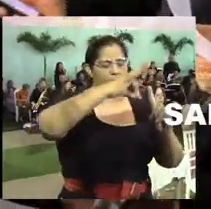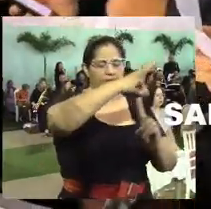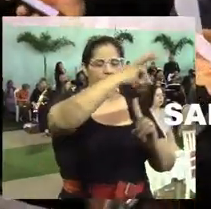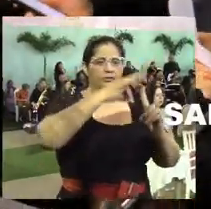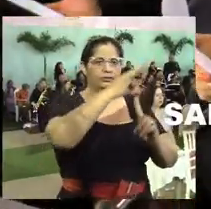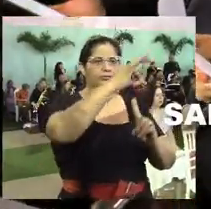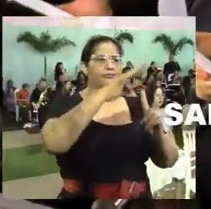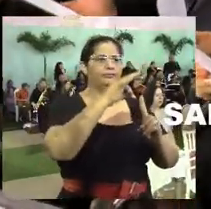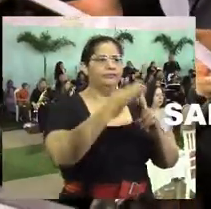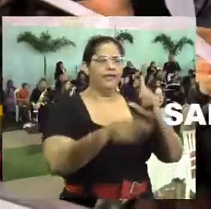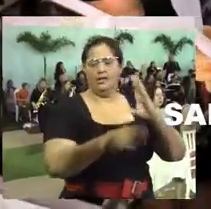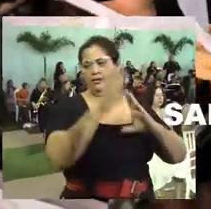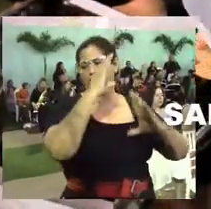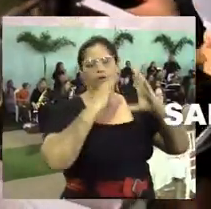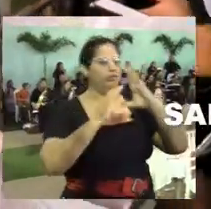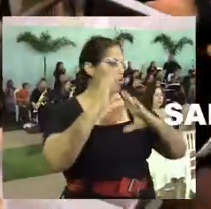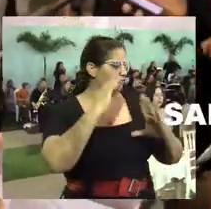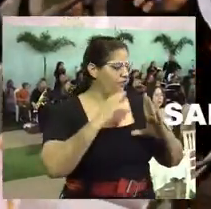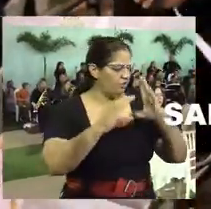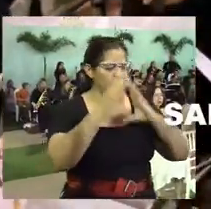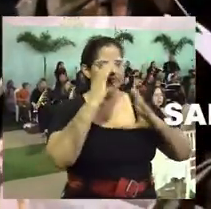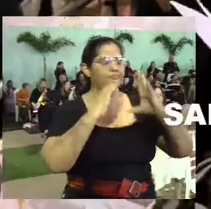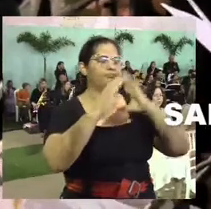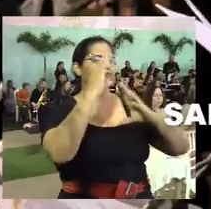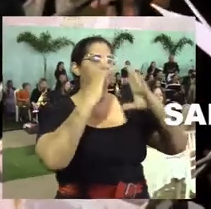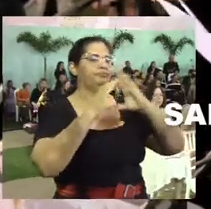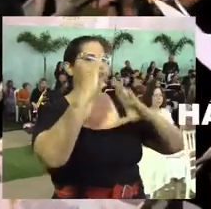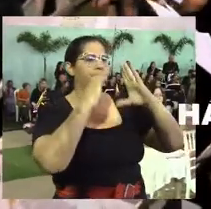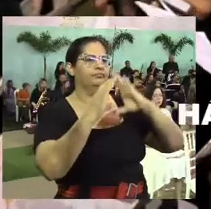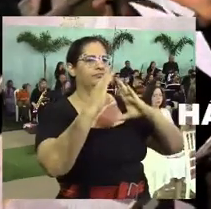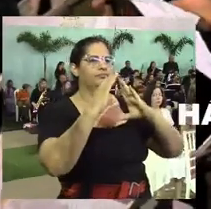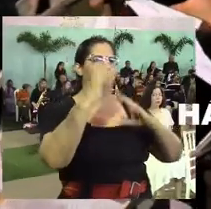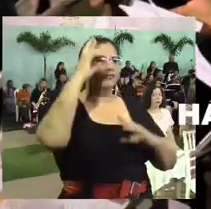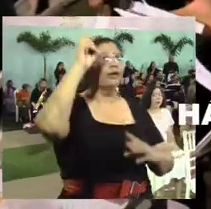fora ainda tudo bem